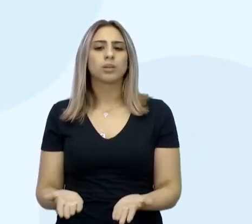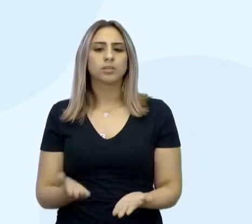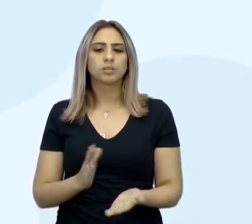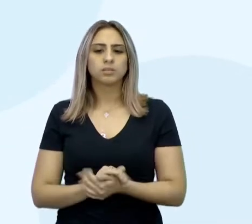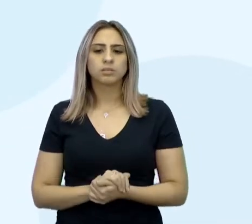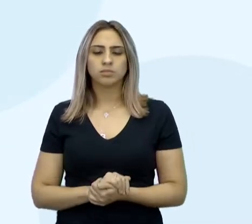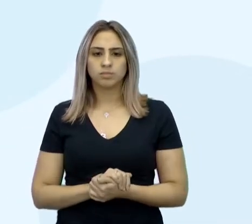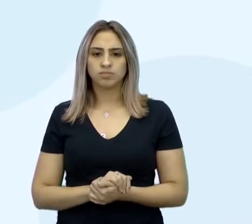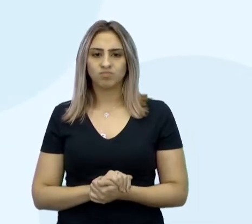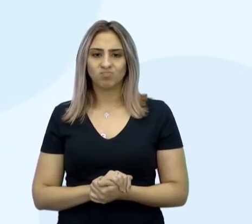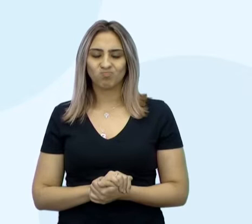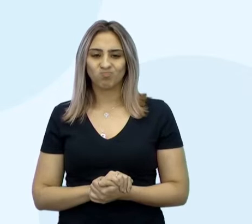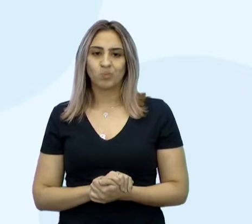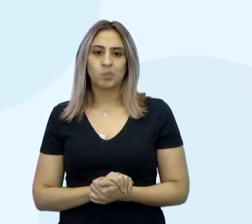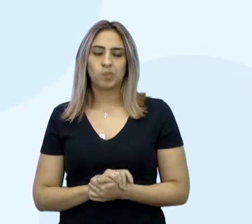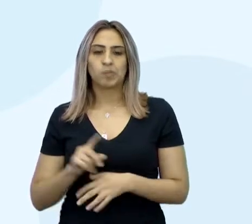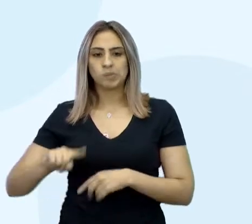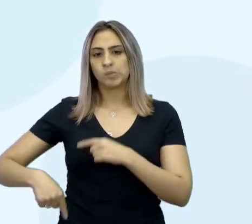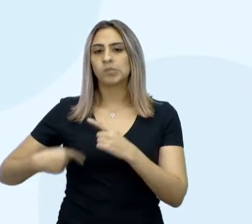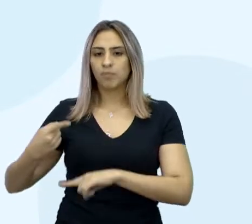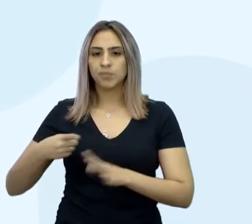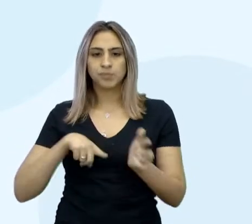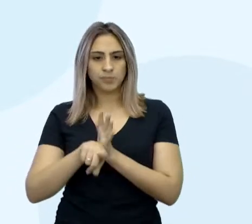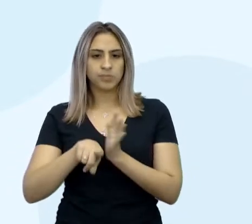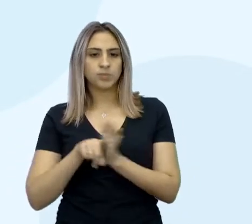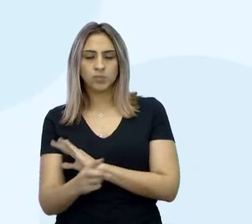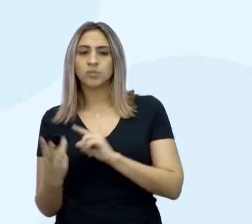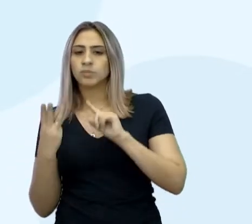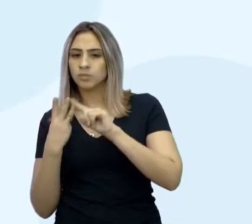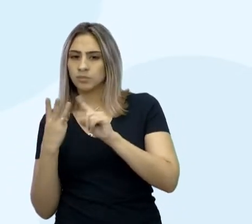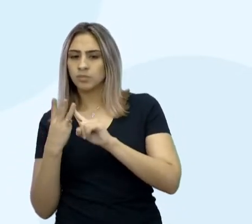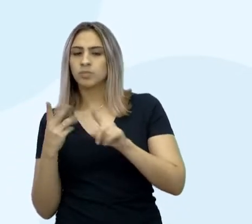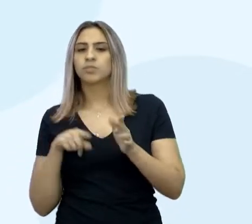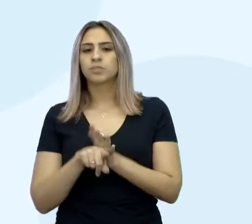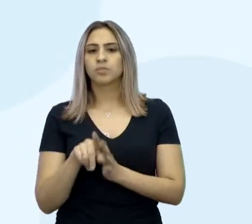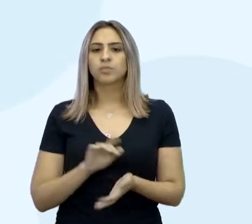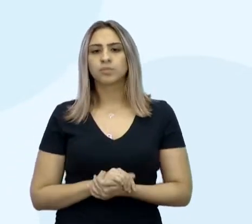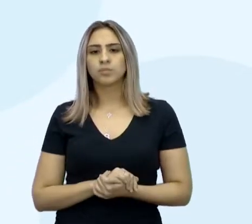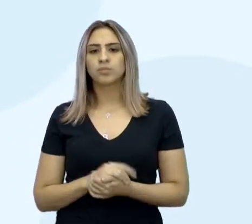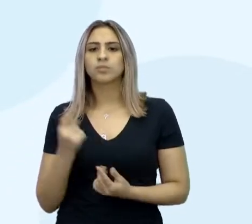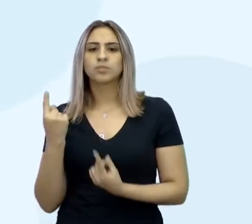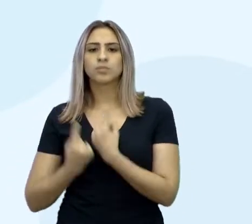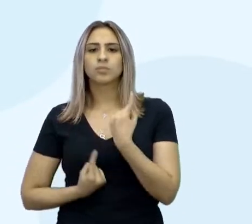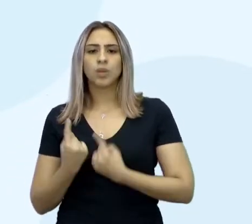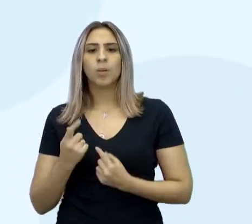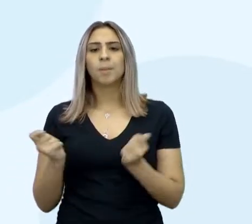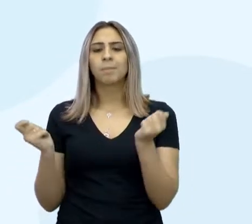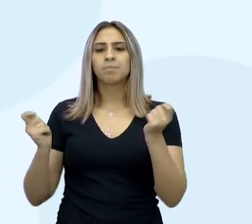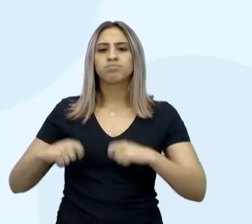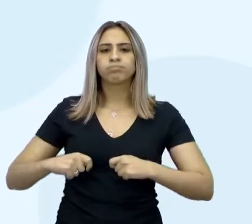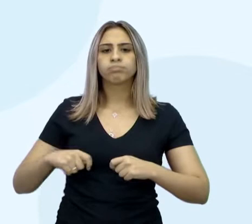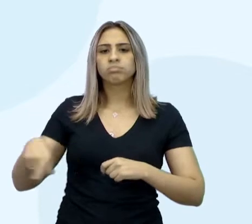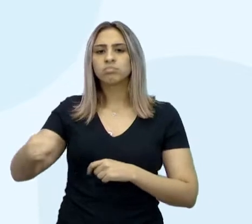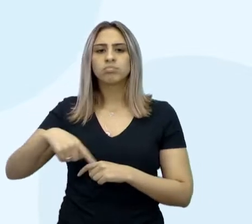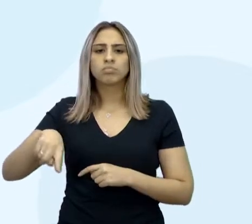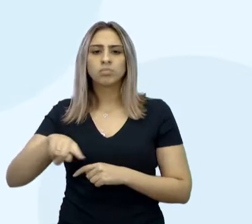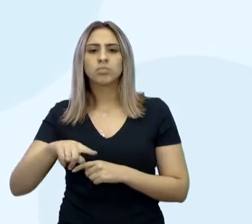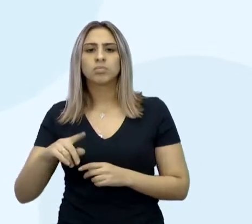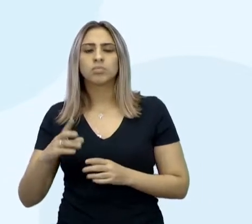Beleza? Próxima pergunta, a nossa terceira pergunta, que é: quais são as potencialidades